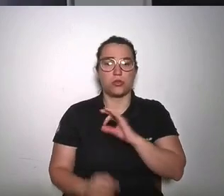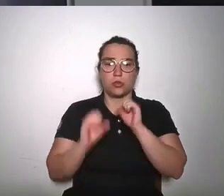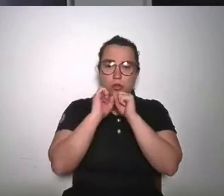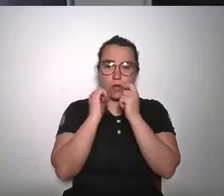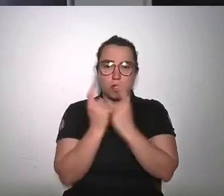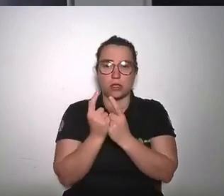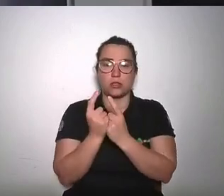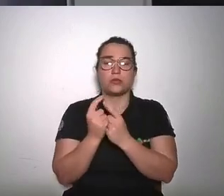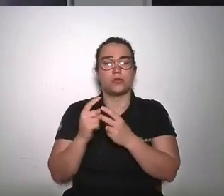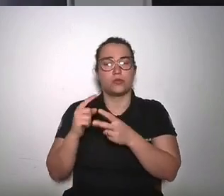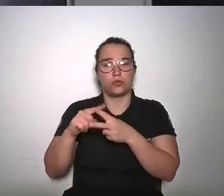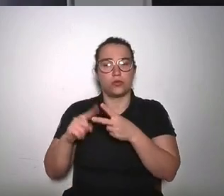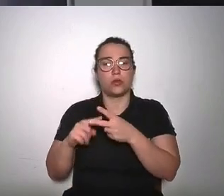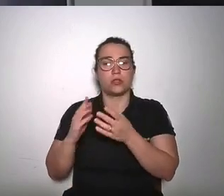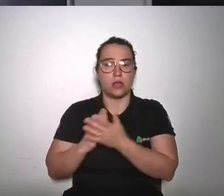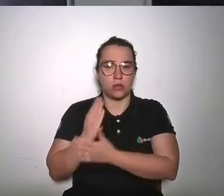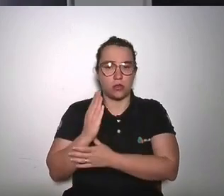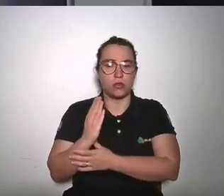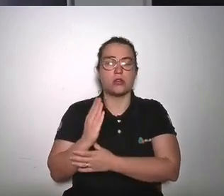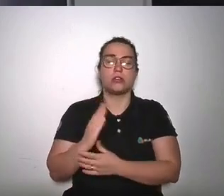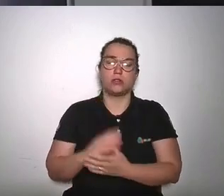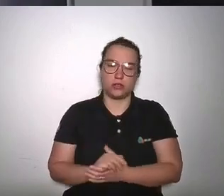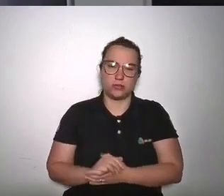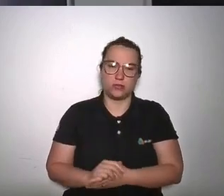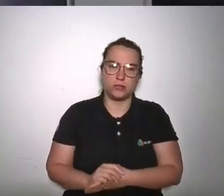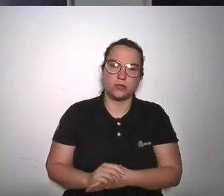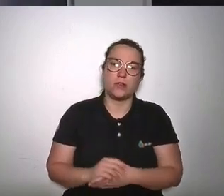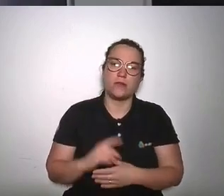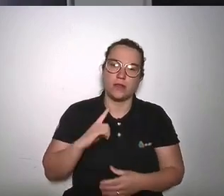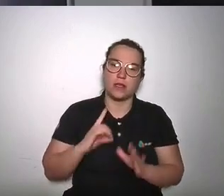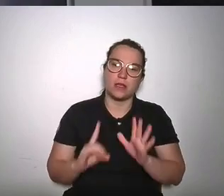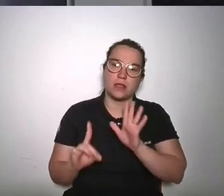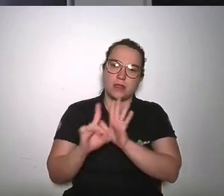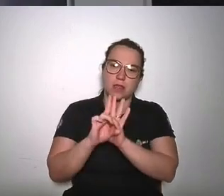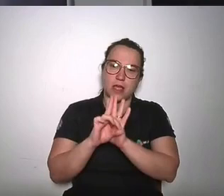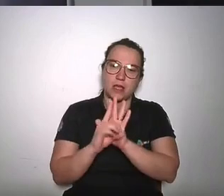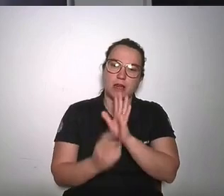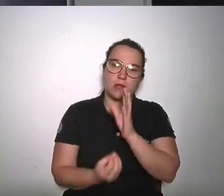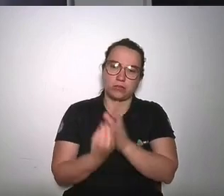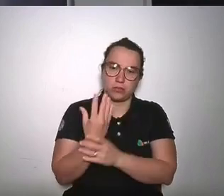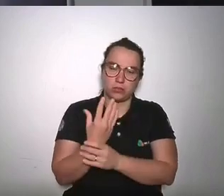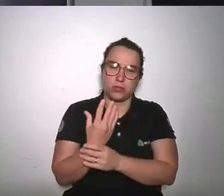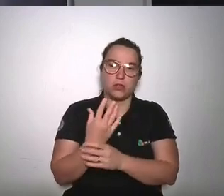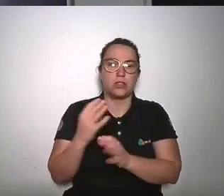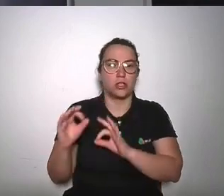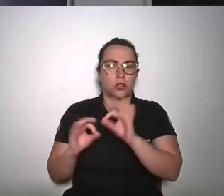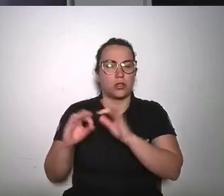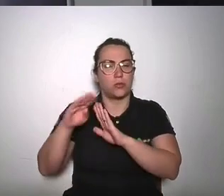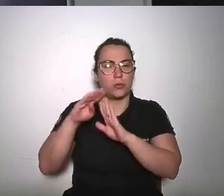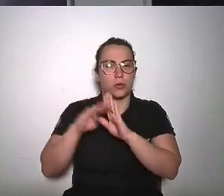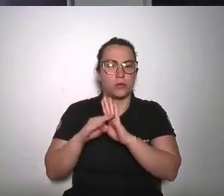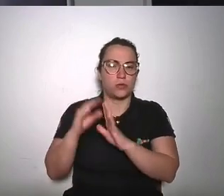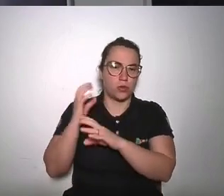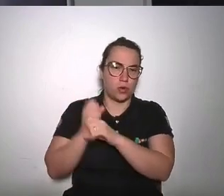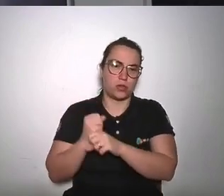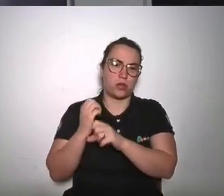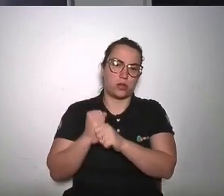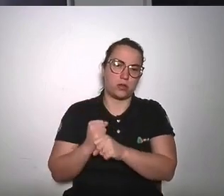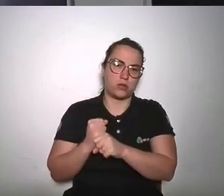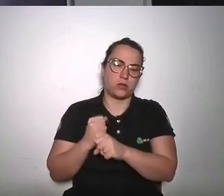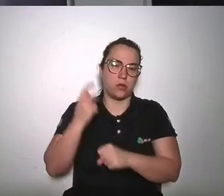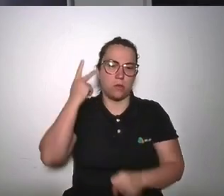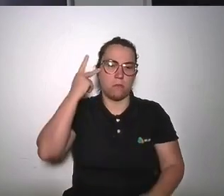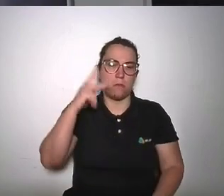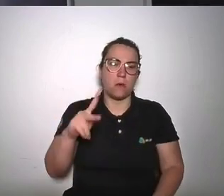Municipal autorizado por meio de ato próprio, quer dizer, fazer um decreto e alterar a programação orçamentária fixada para o